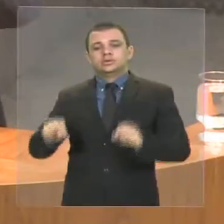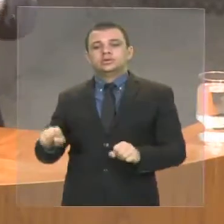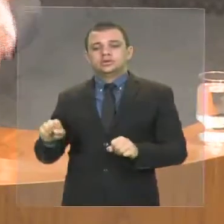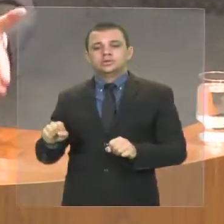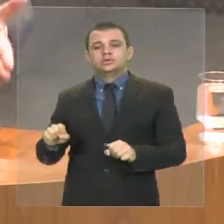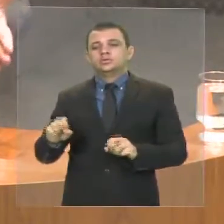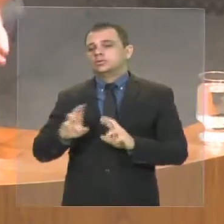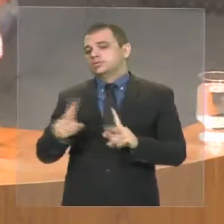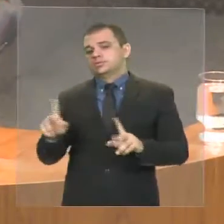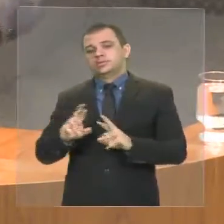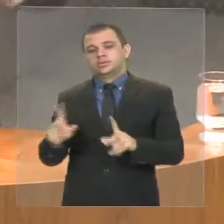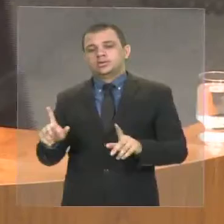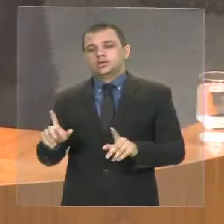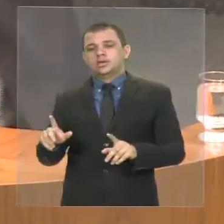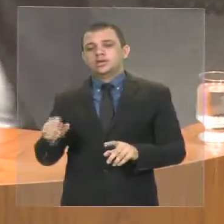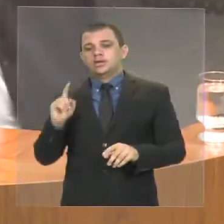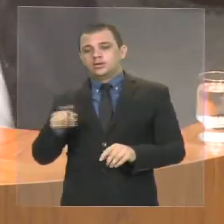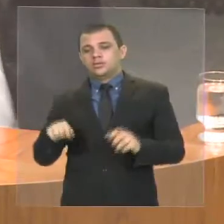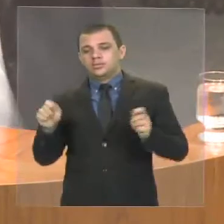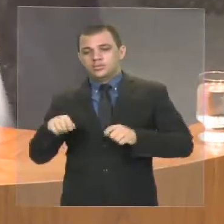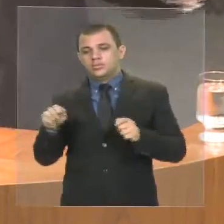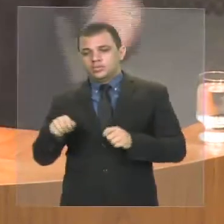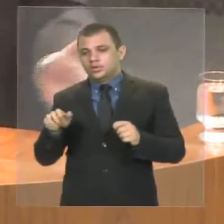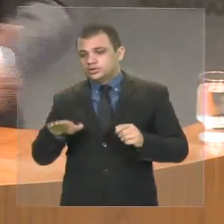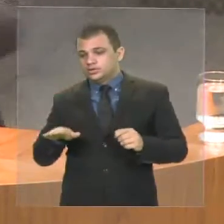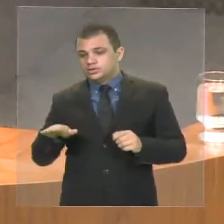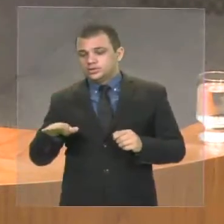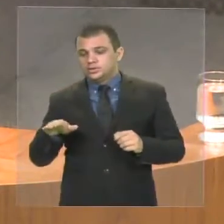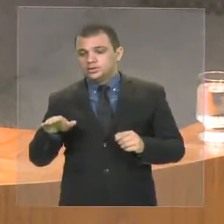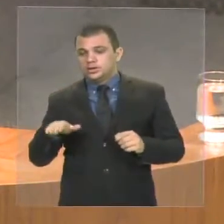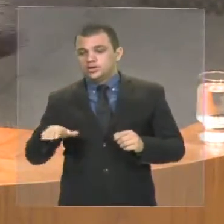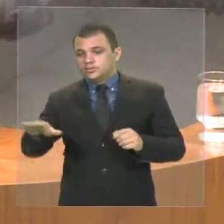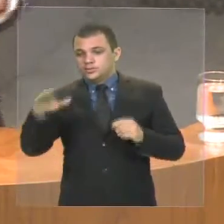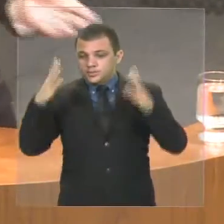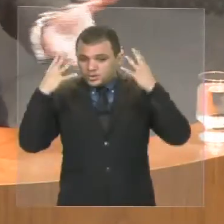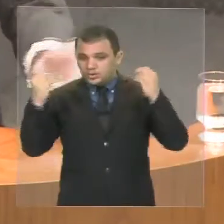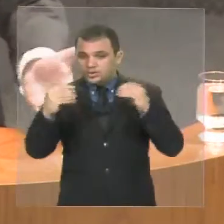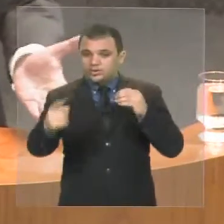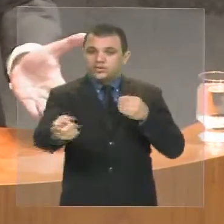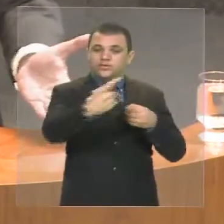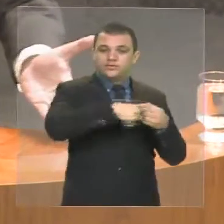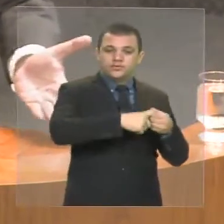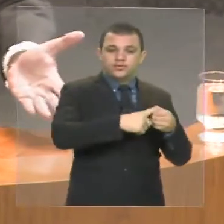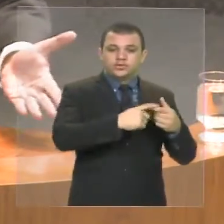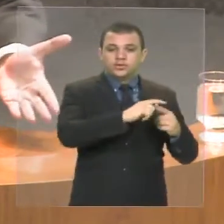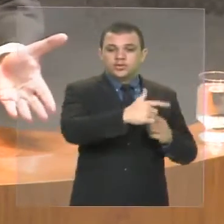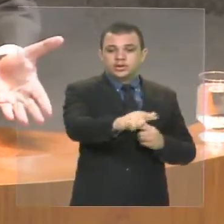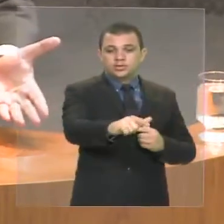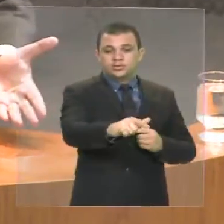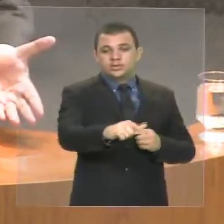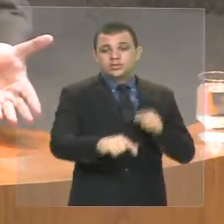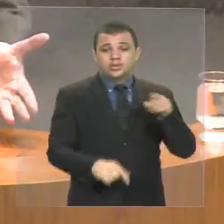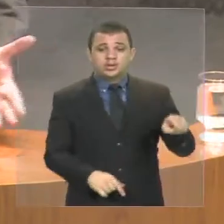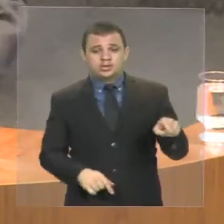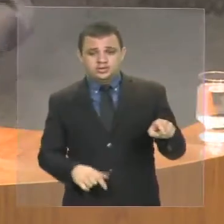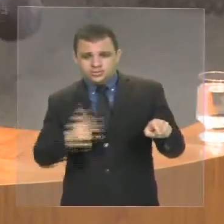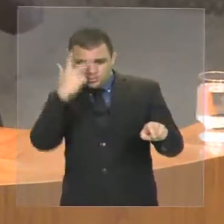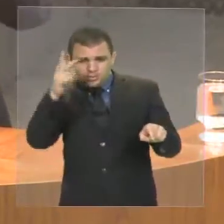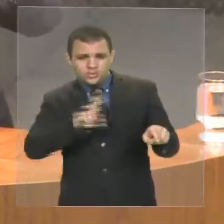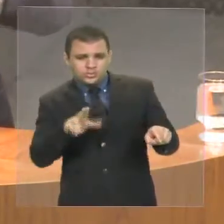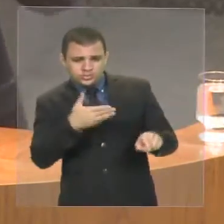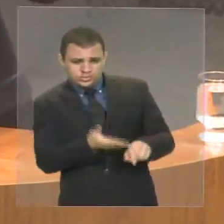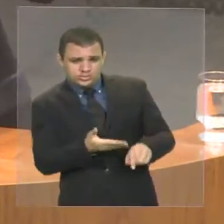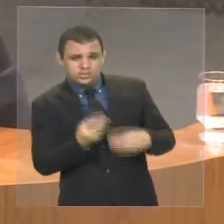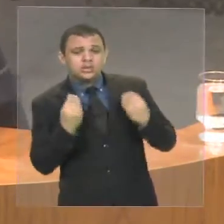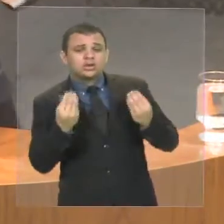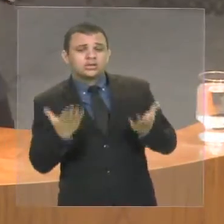não comporta transporte de massa. De um lado é o mar, de outro é as dunas. Quem é o povo que vai andar em transporte de massa na litorânea? Então,